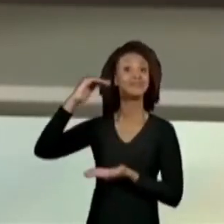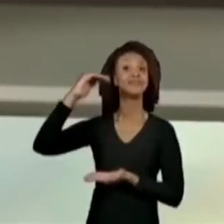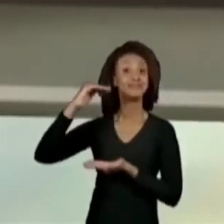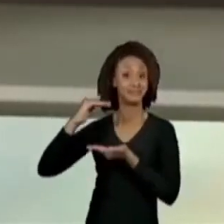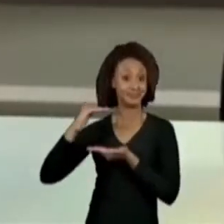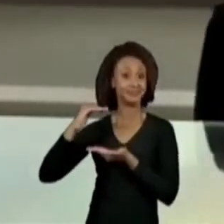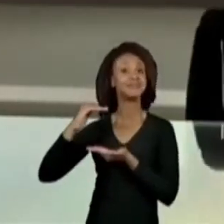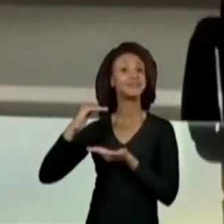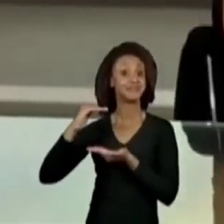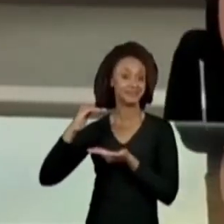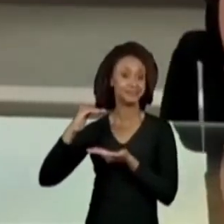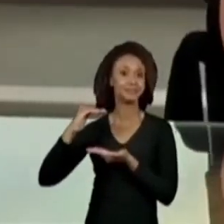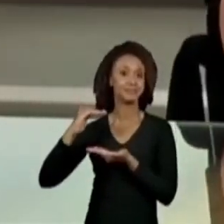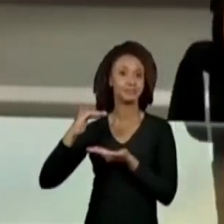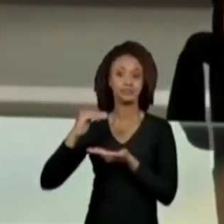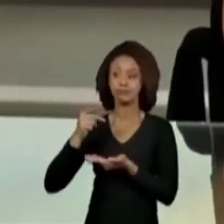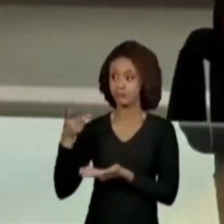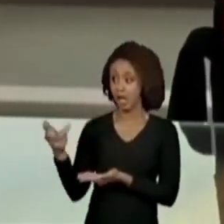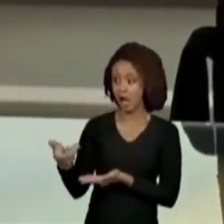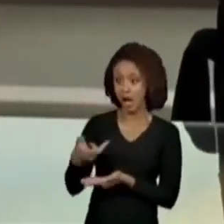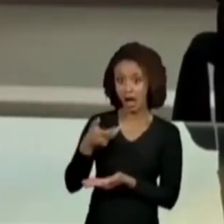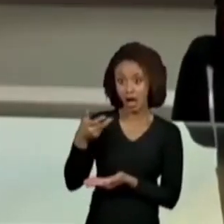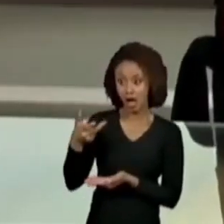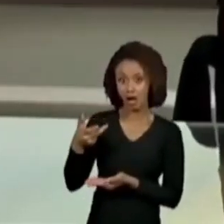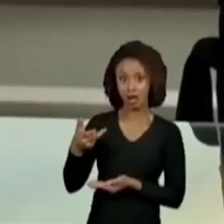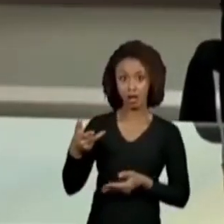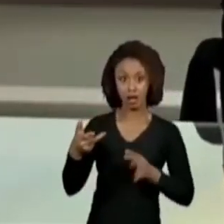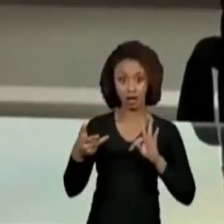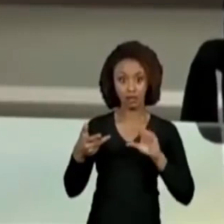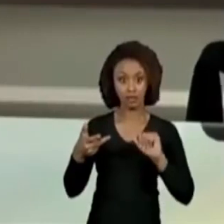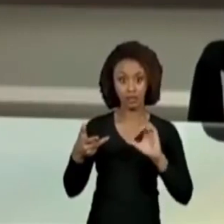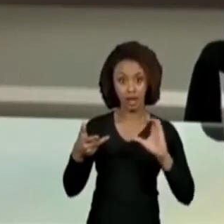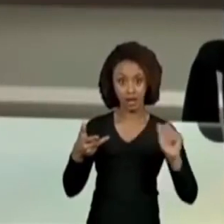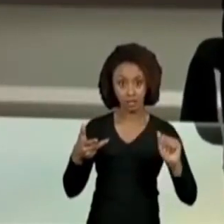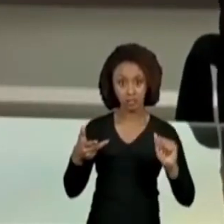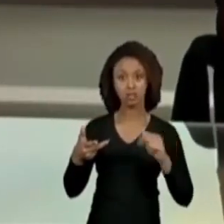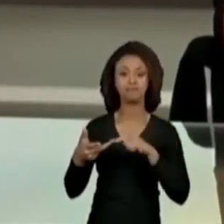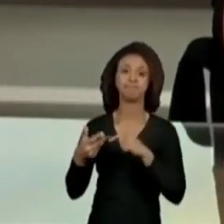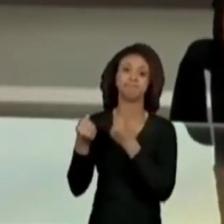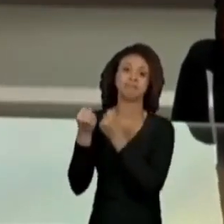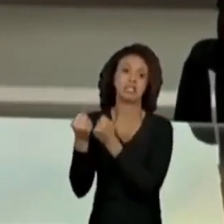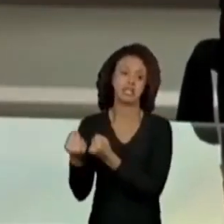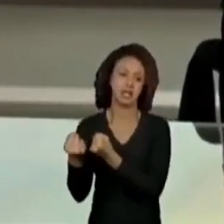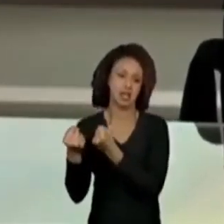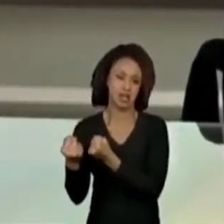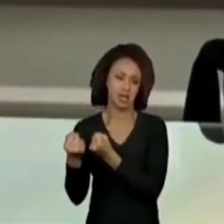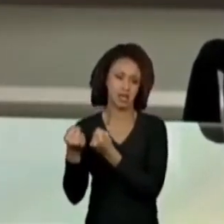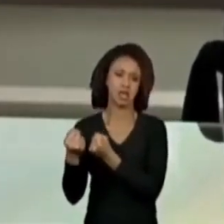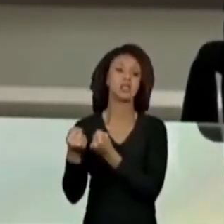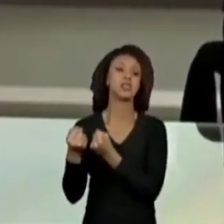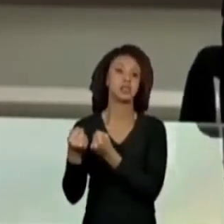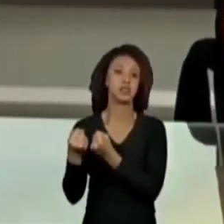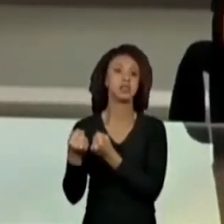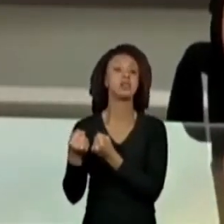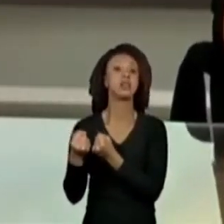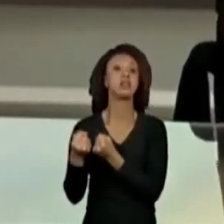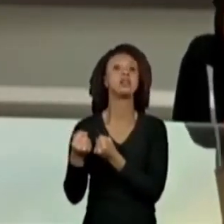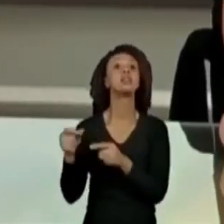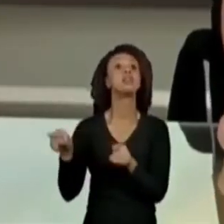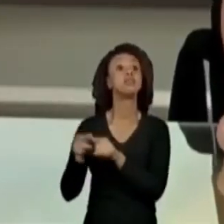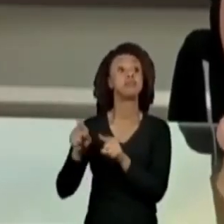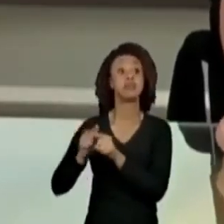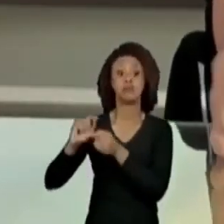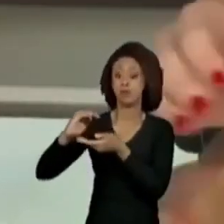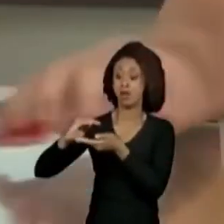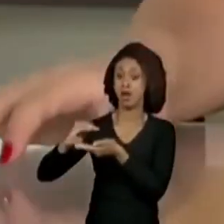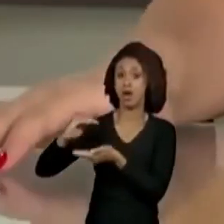é? Além da taça ser a mais pesada, ela é o quê? Mais alta mais também. Mais alta,